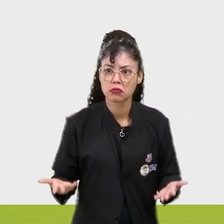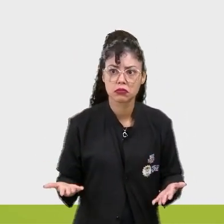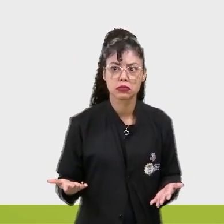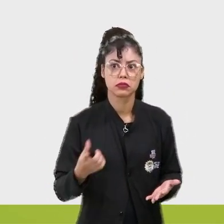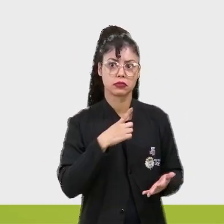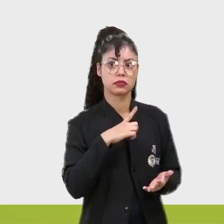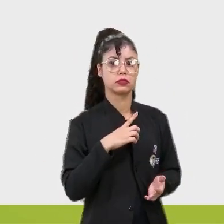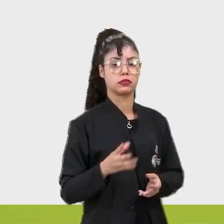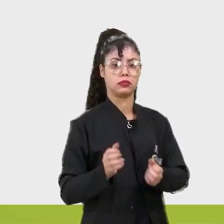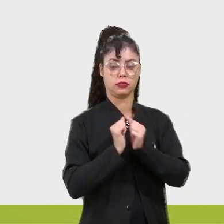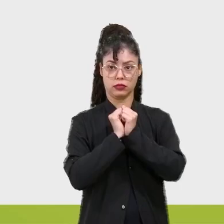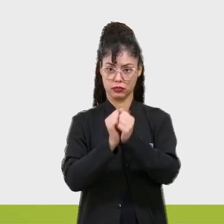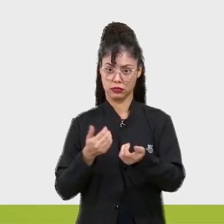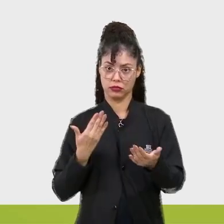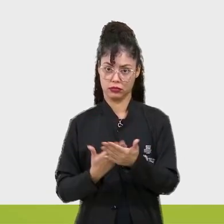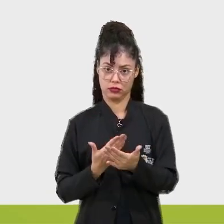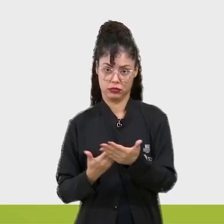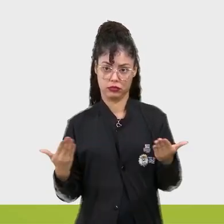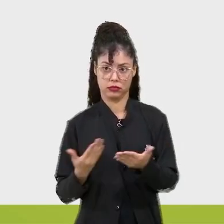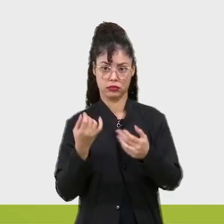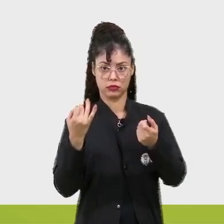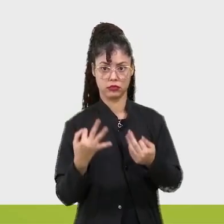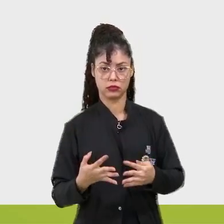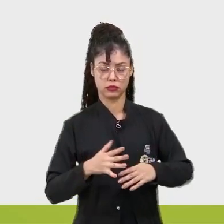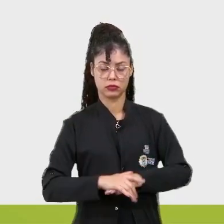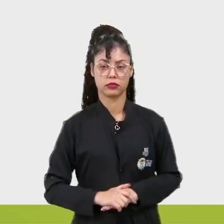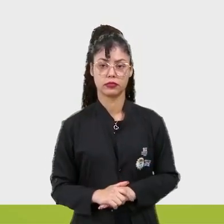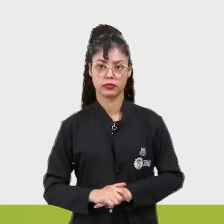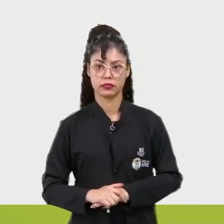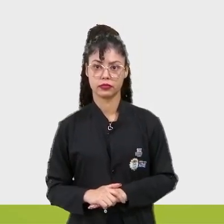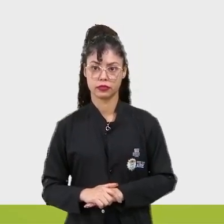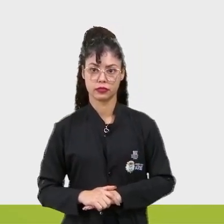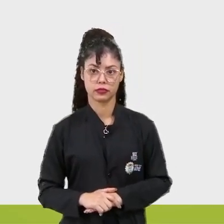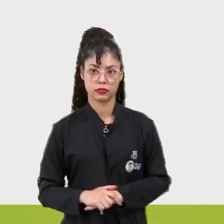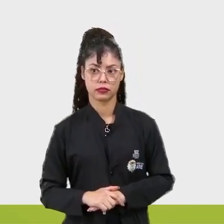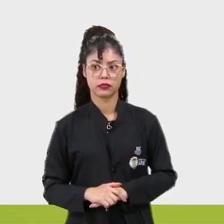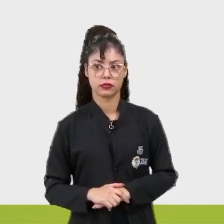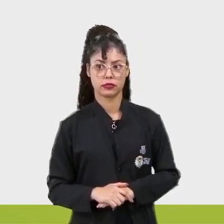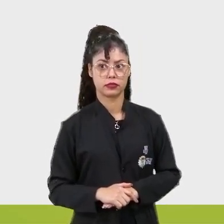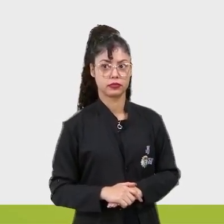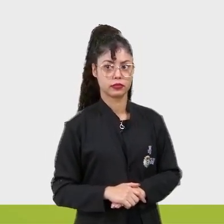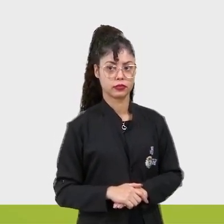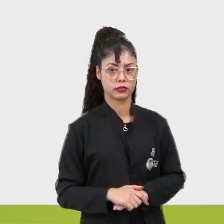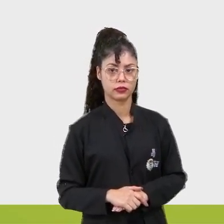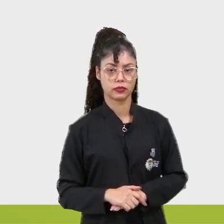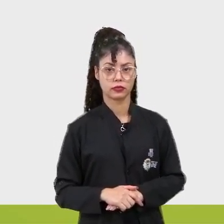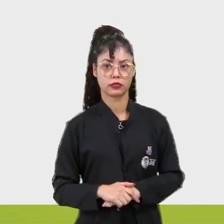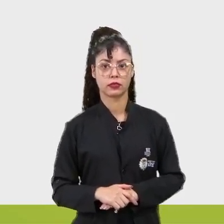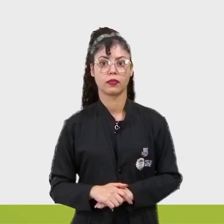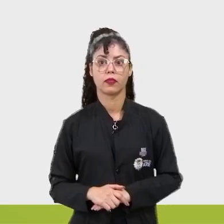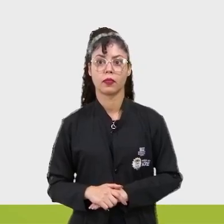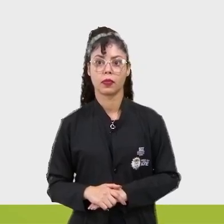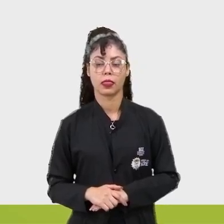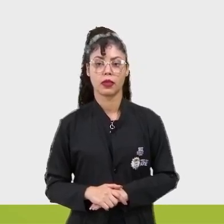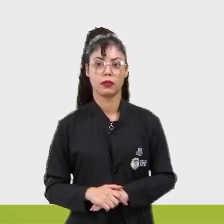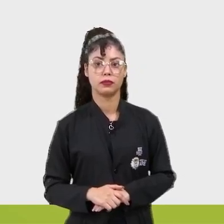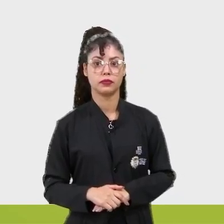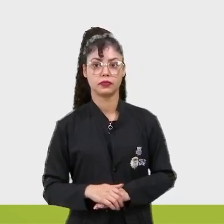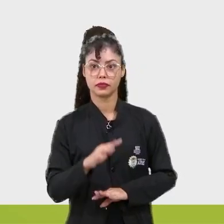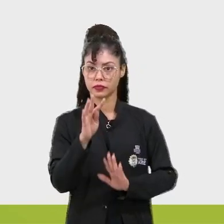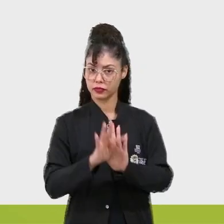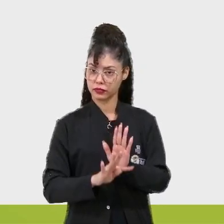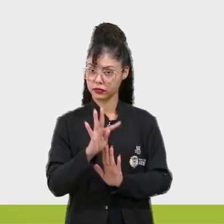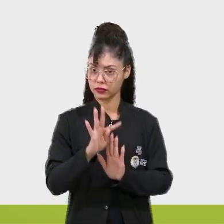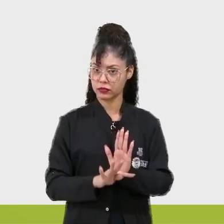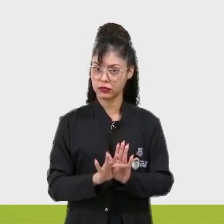Então, fica comigo aqui nessa aula que eu vou já explicar. Se o texto foi tangente ao tema, ou o texto